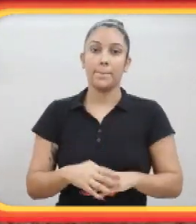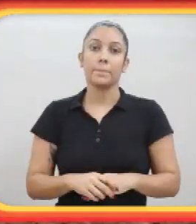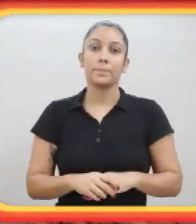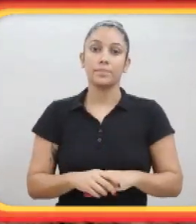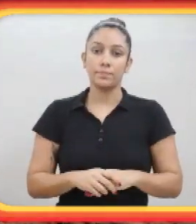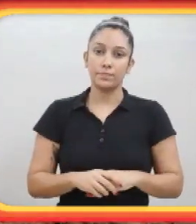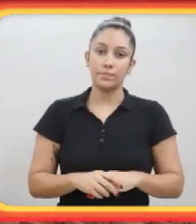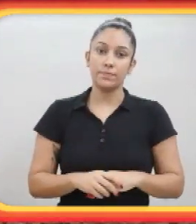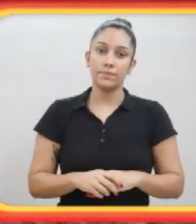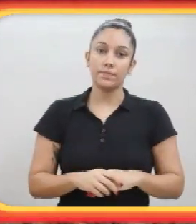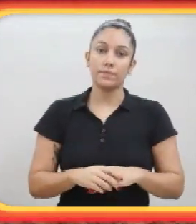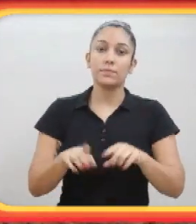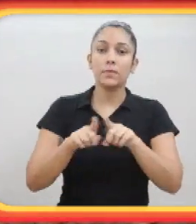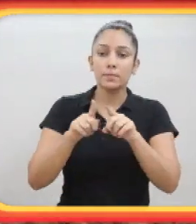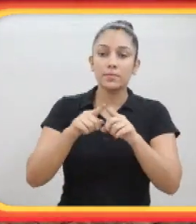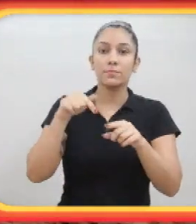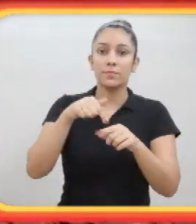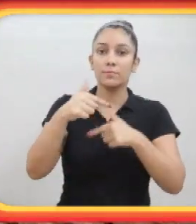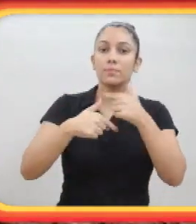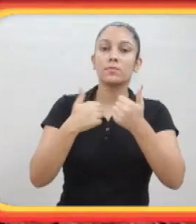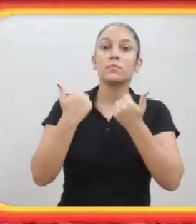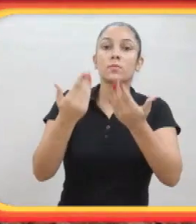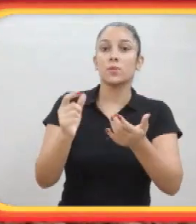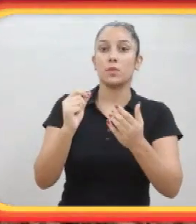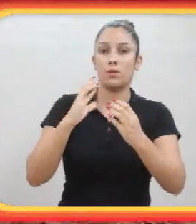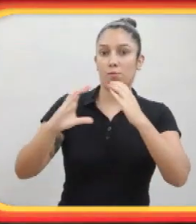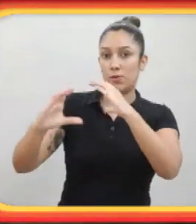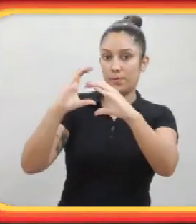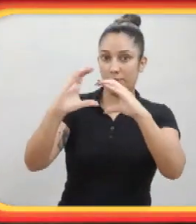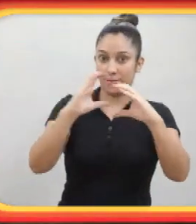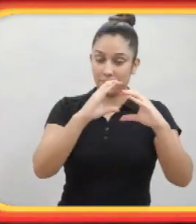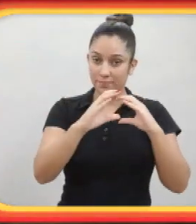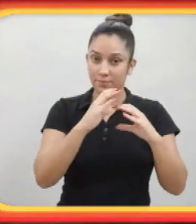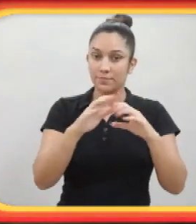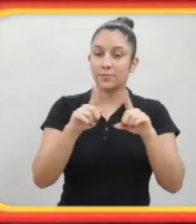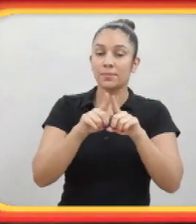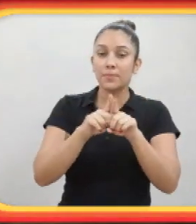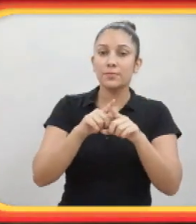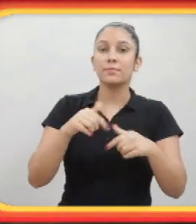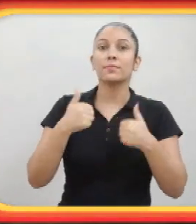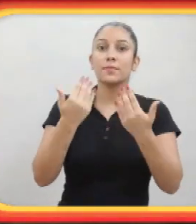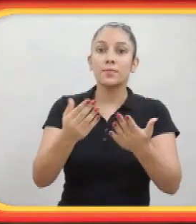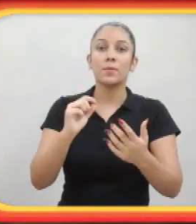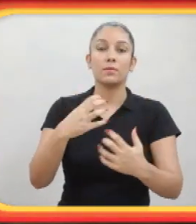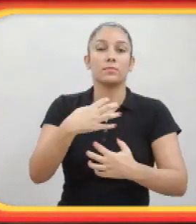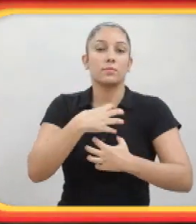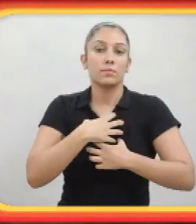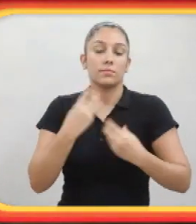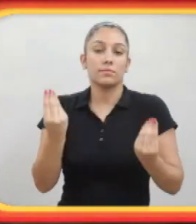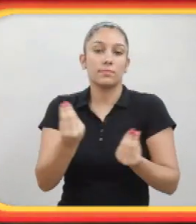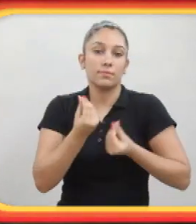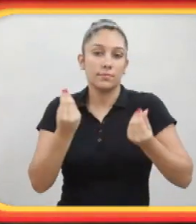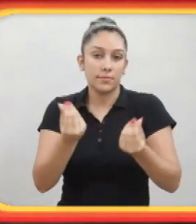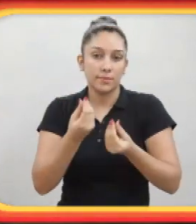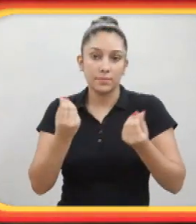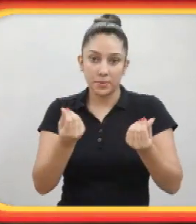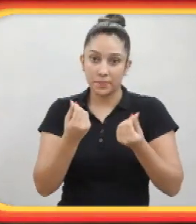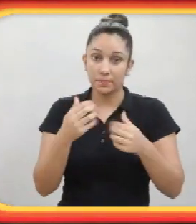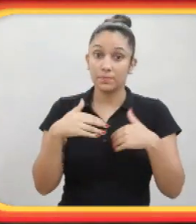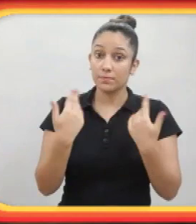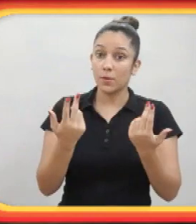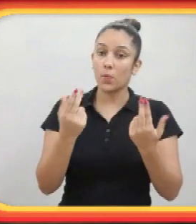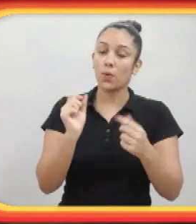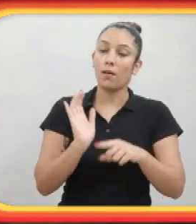a ecoterapia é um trabalho completo. Né? Você tanto trabalha as questões motoras,